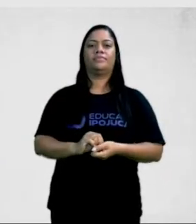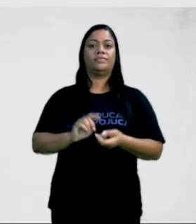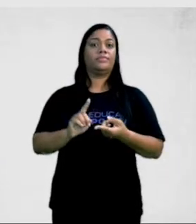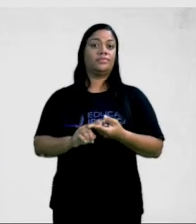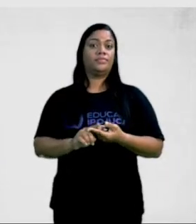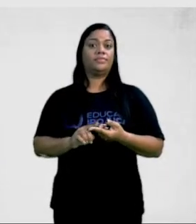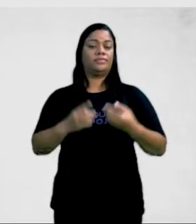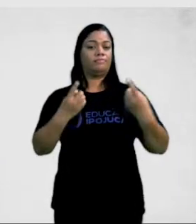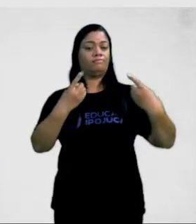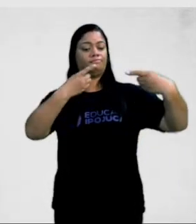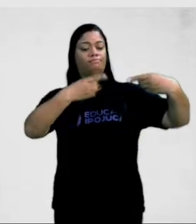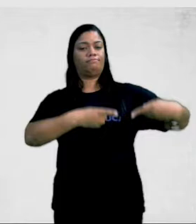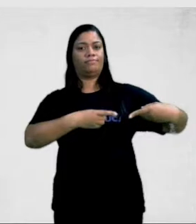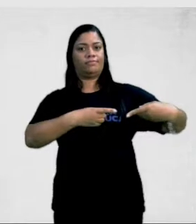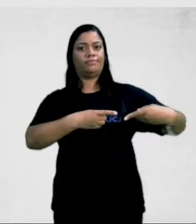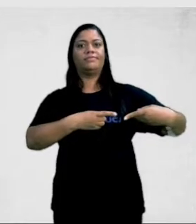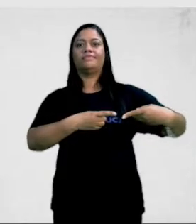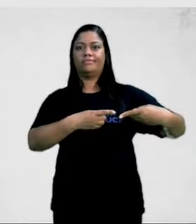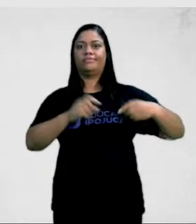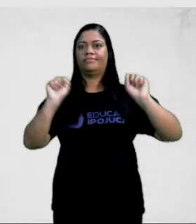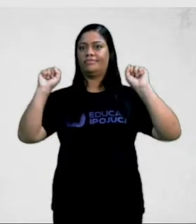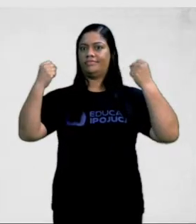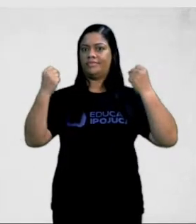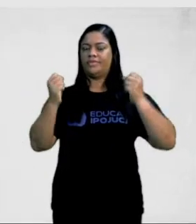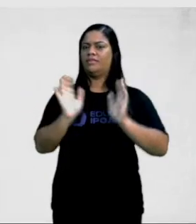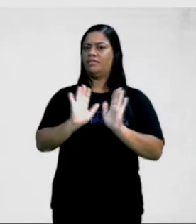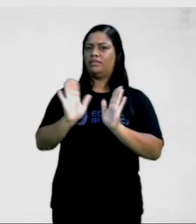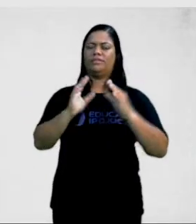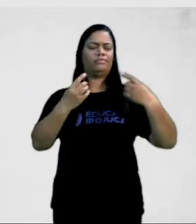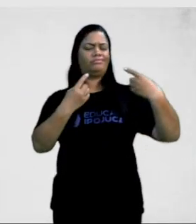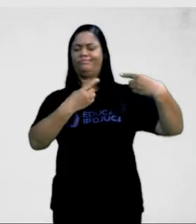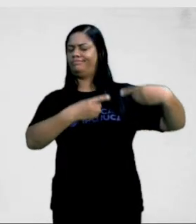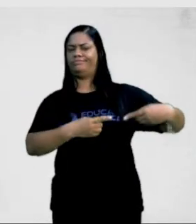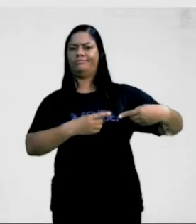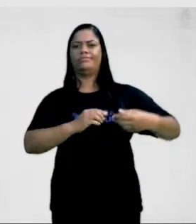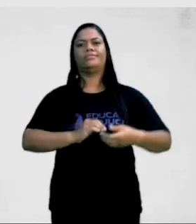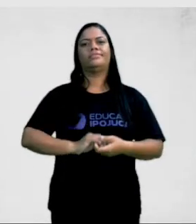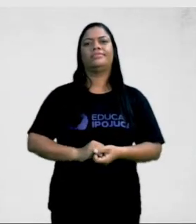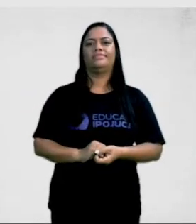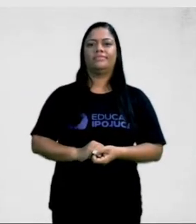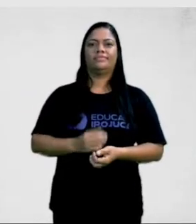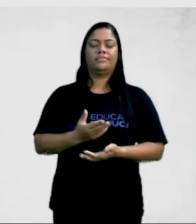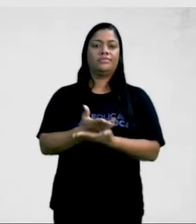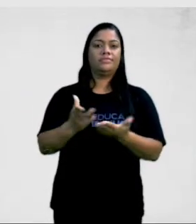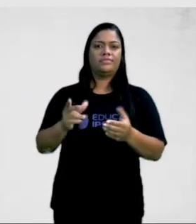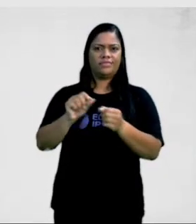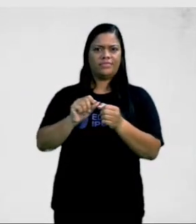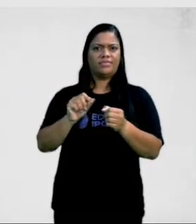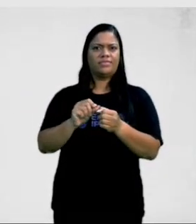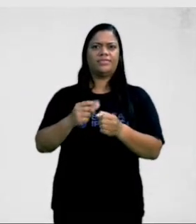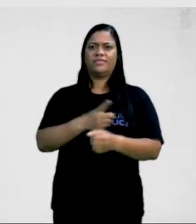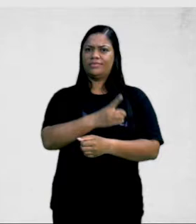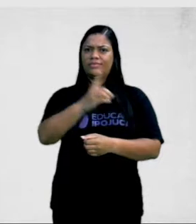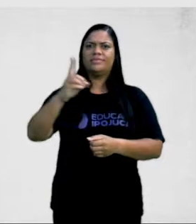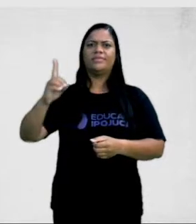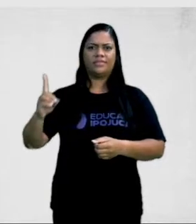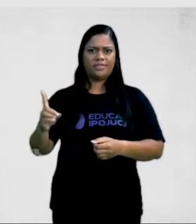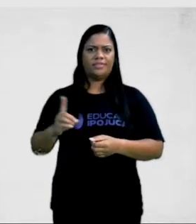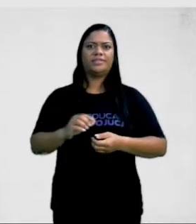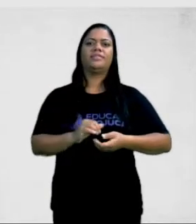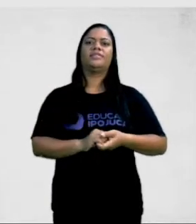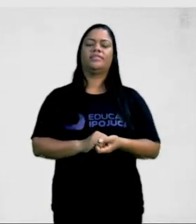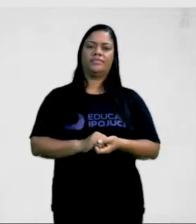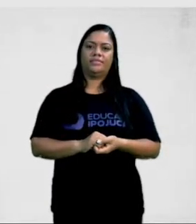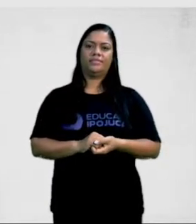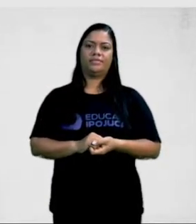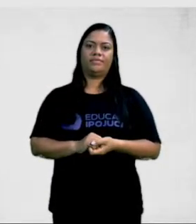são ginásticas competitivas. E as não competitivas são aquelas que a gente vai fazendo no nosso cotidiano, aquelas